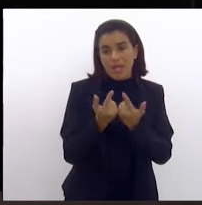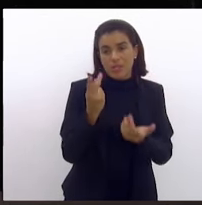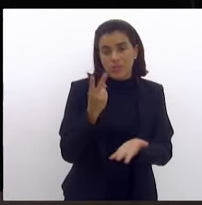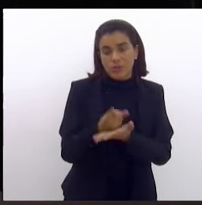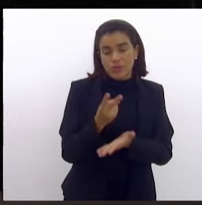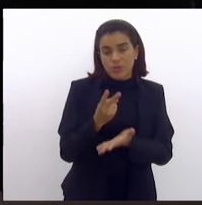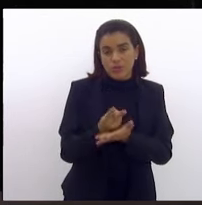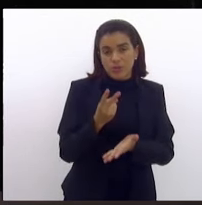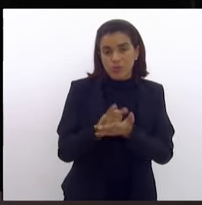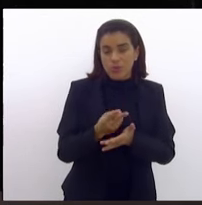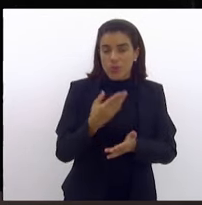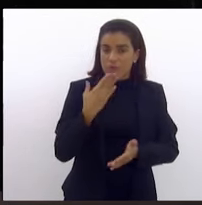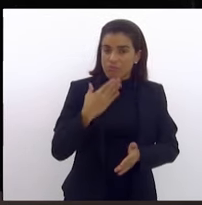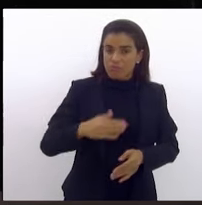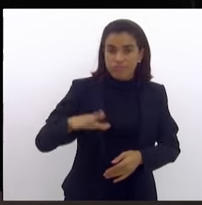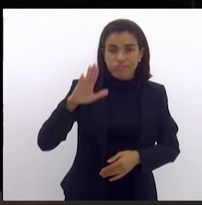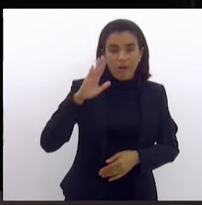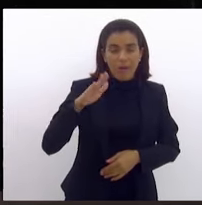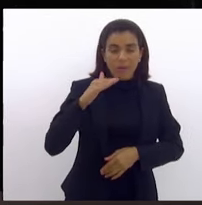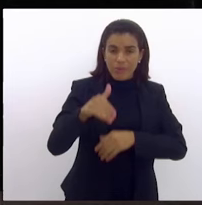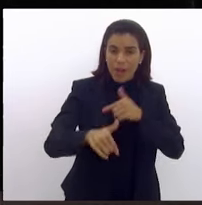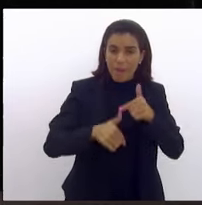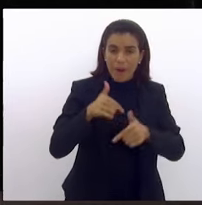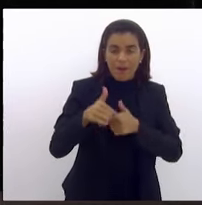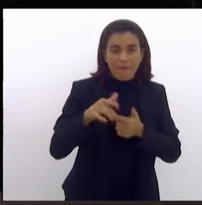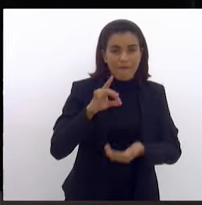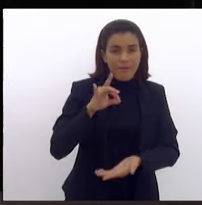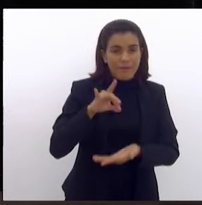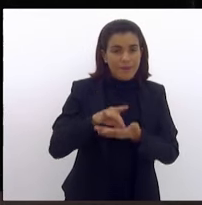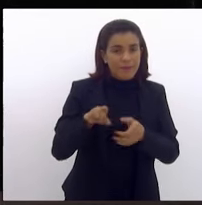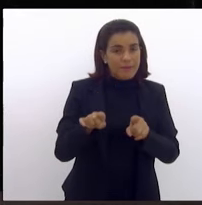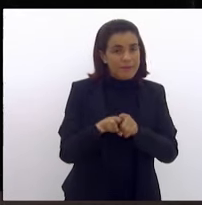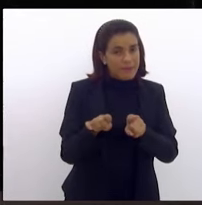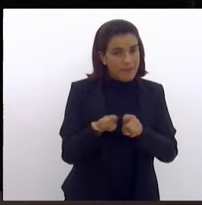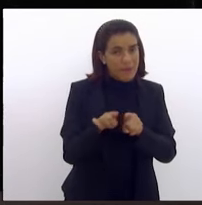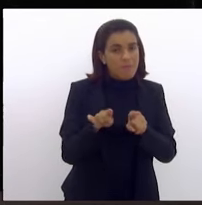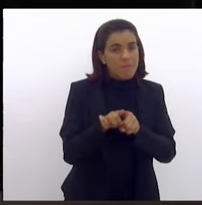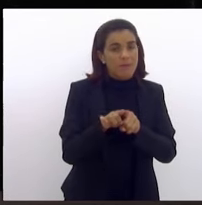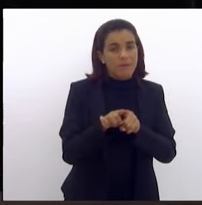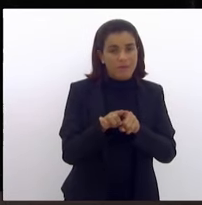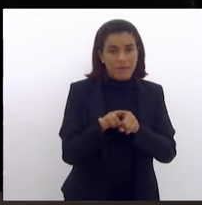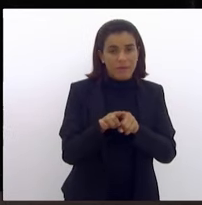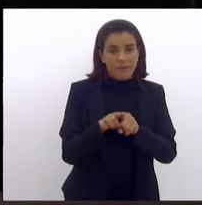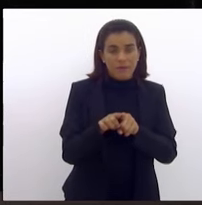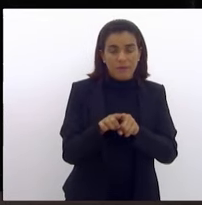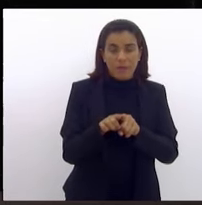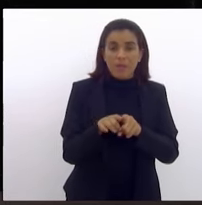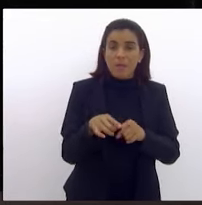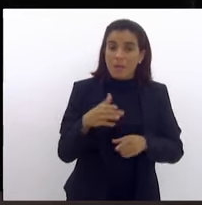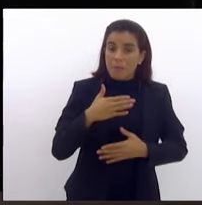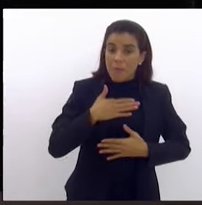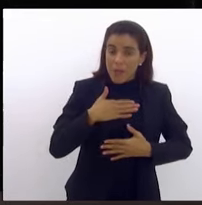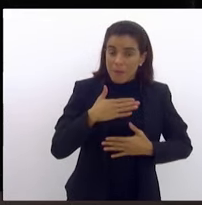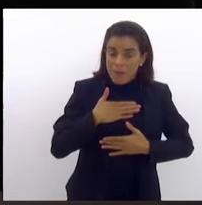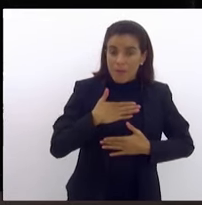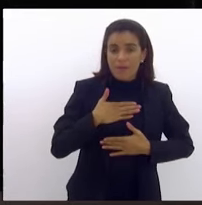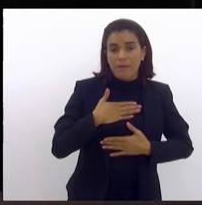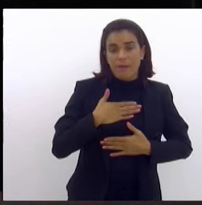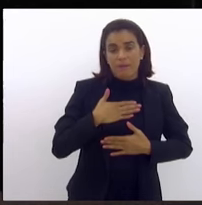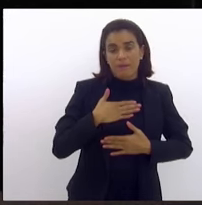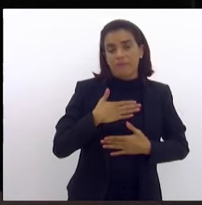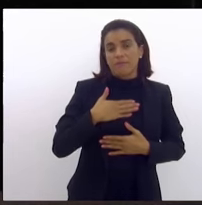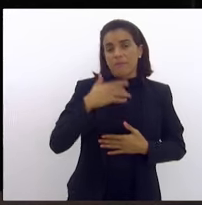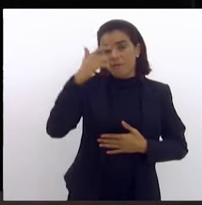mantenha o compromisso com a verdade e com o decoro parlamentar. Então, para mim, como deputada,